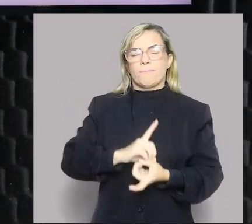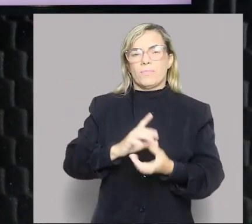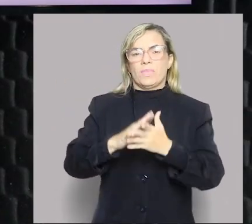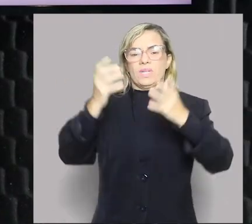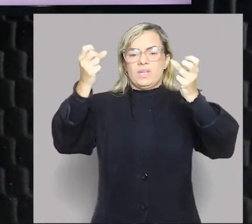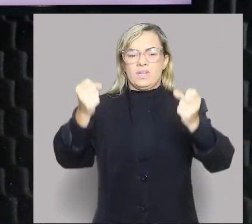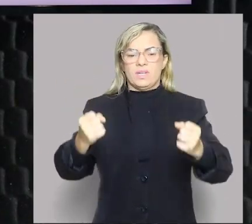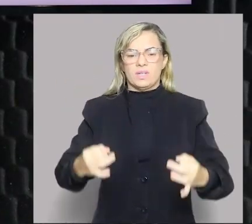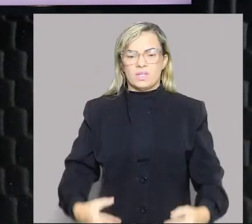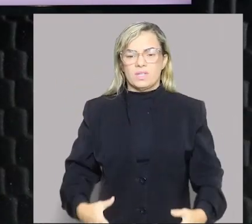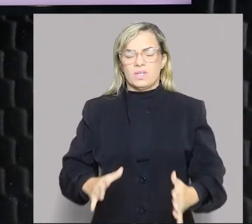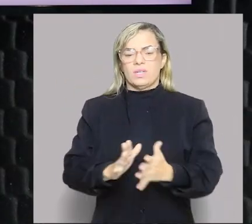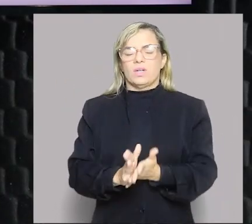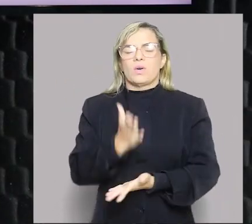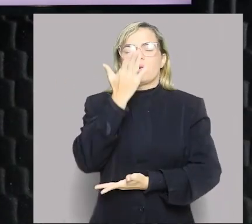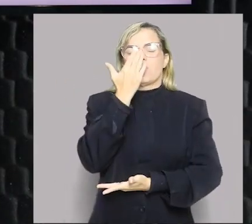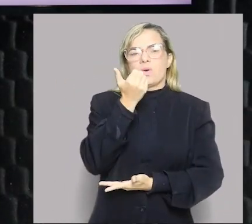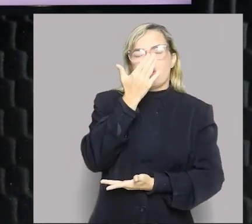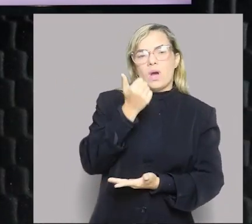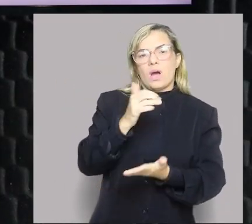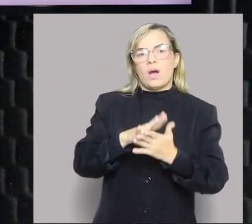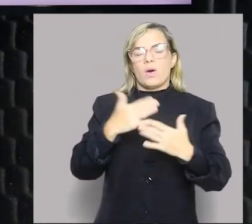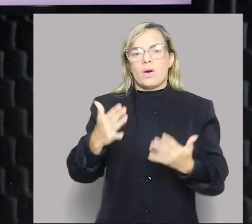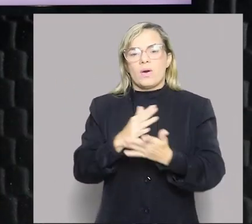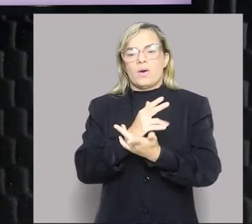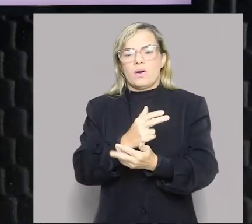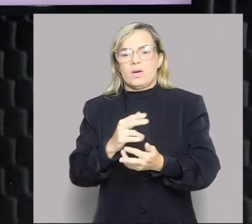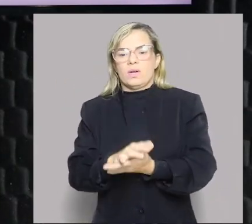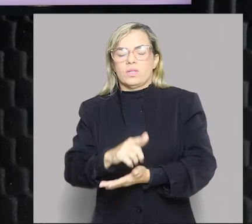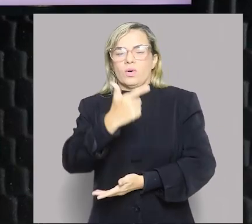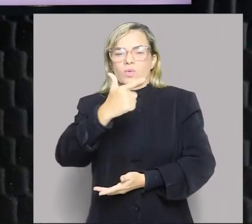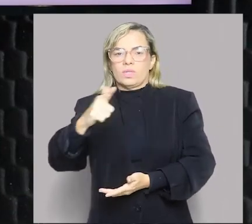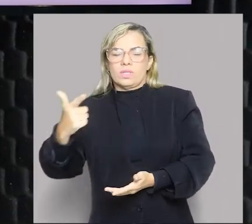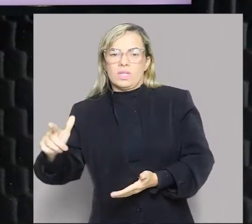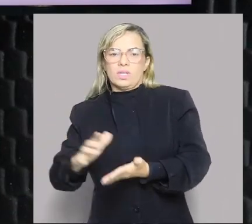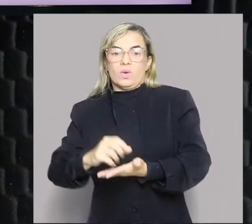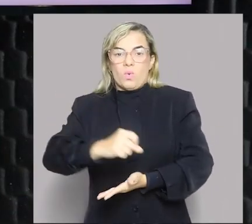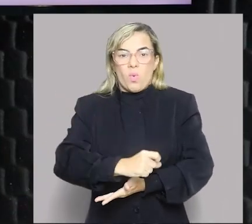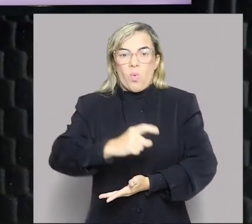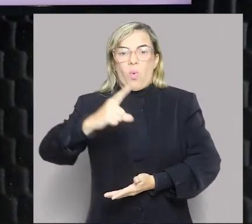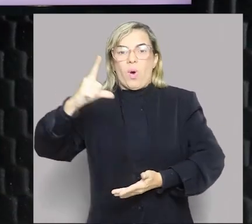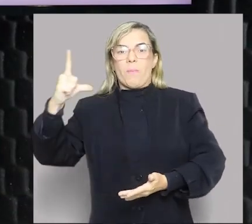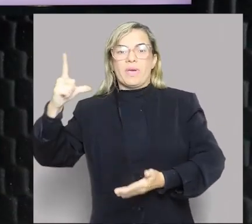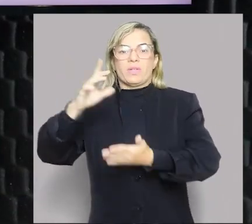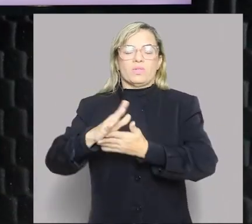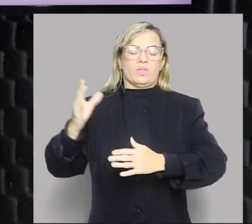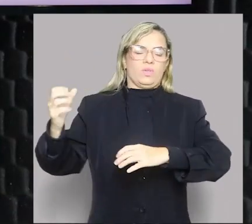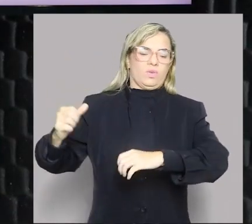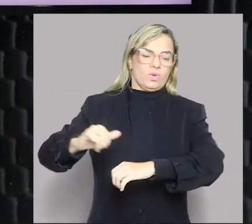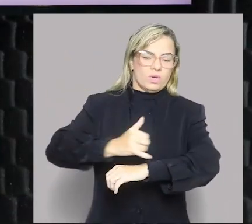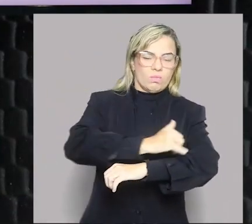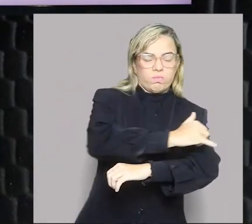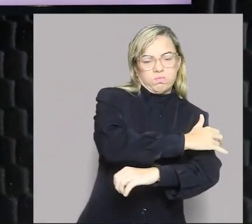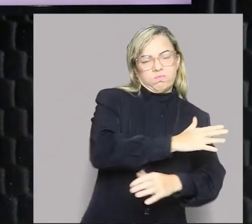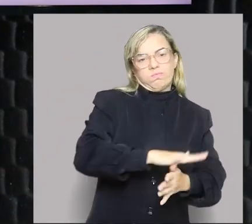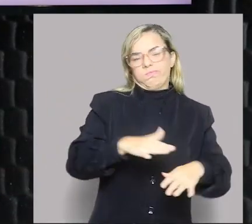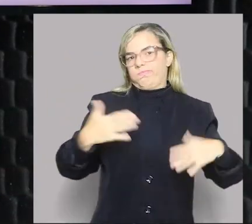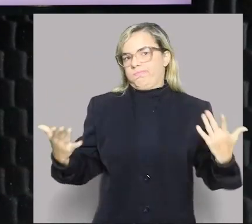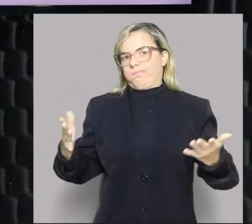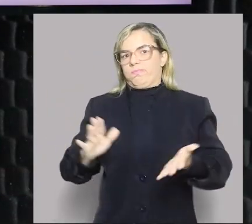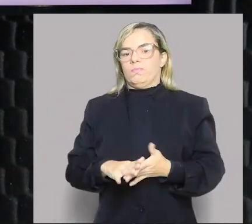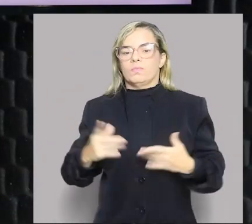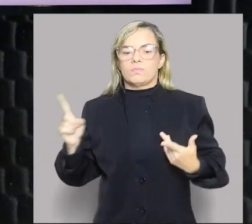para você ingerir alimentos para não ter aumento do seu colesterol. Então, não é alimentos